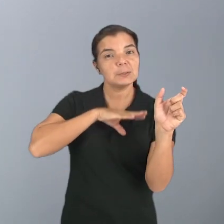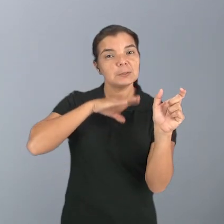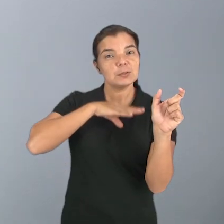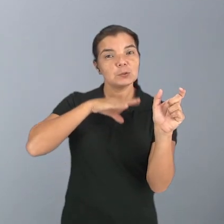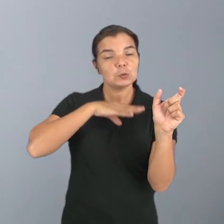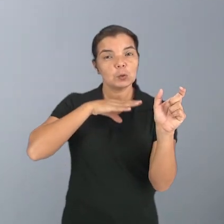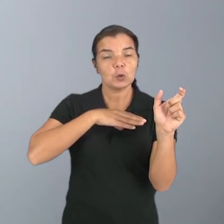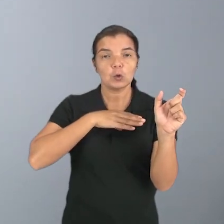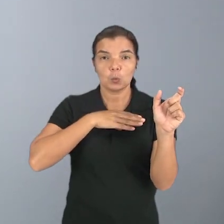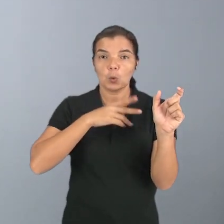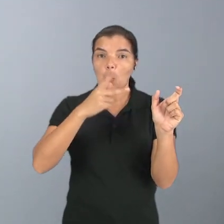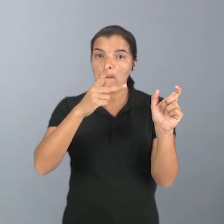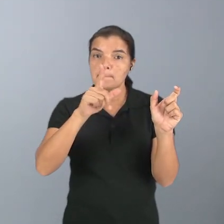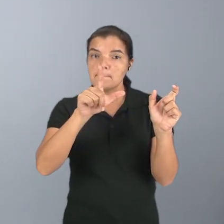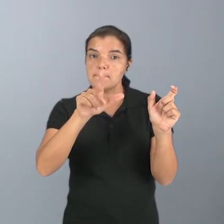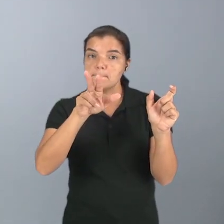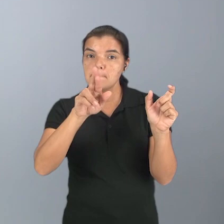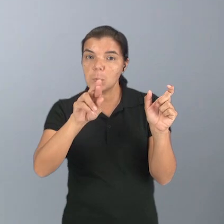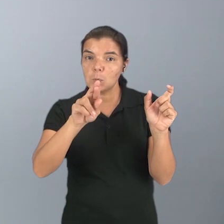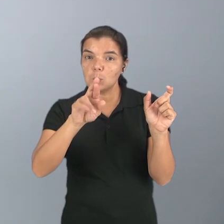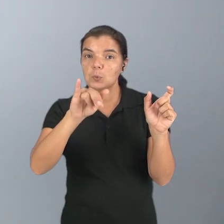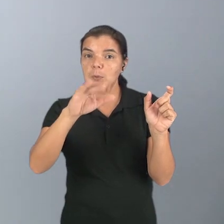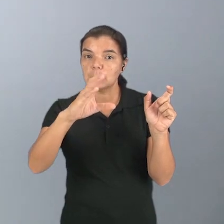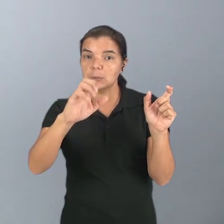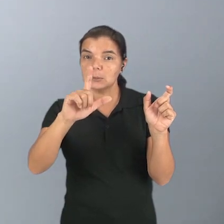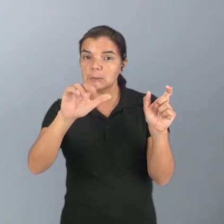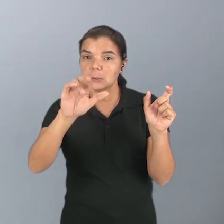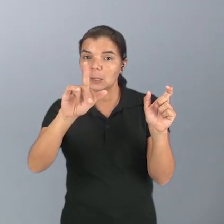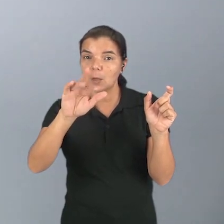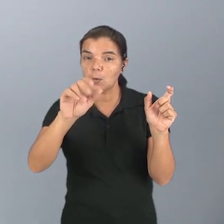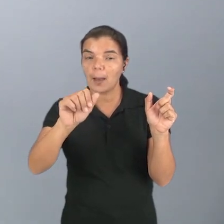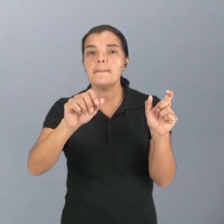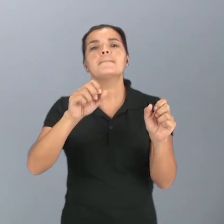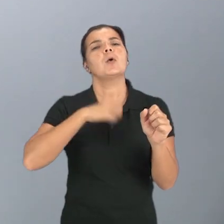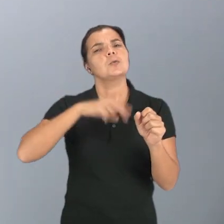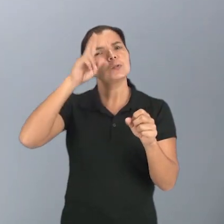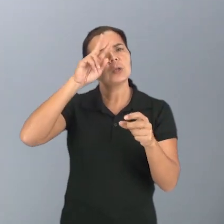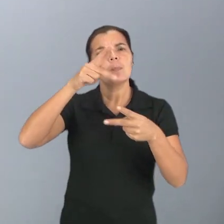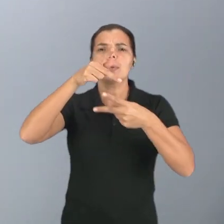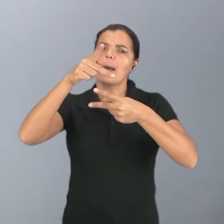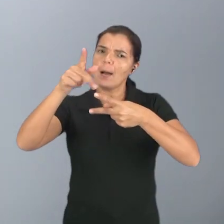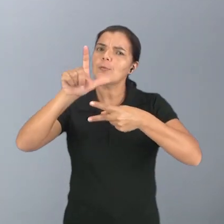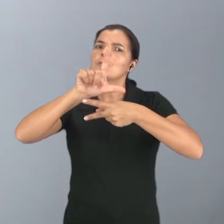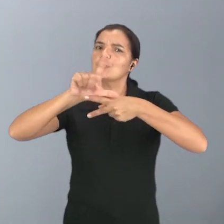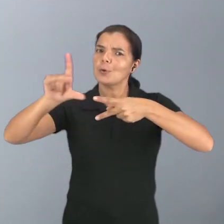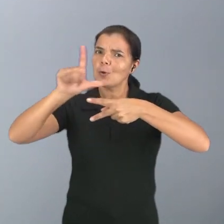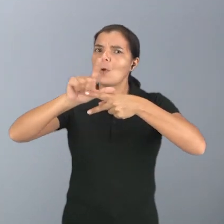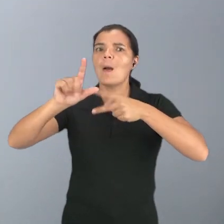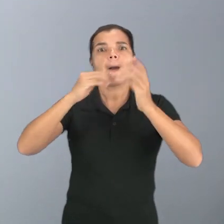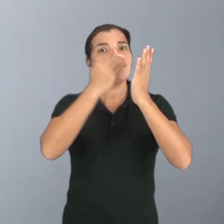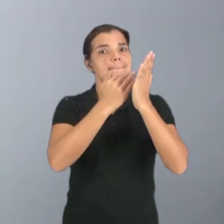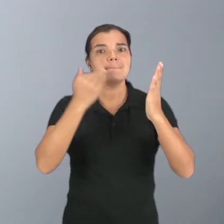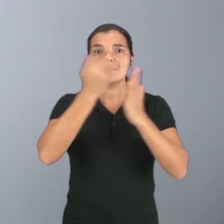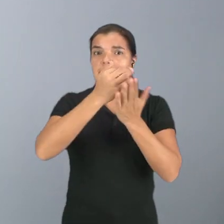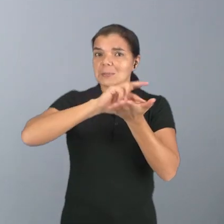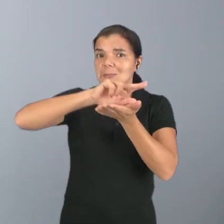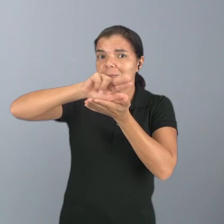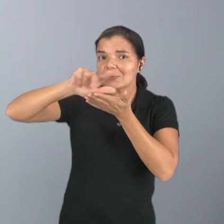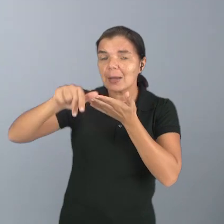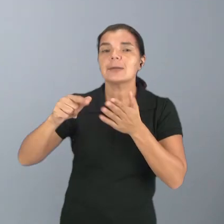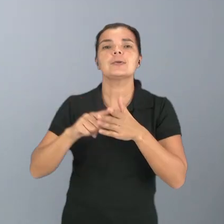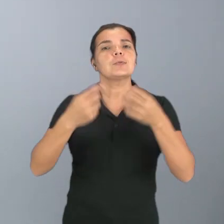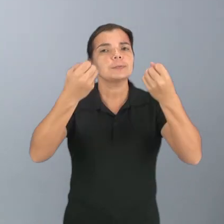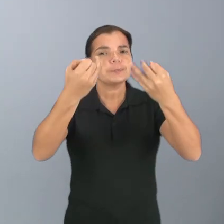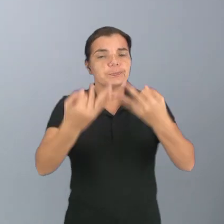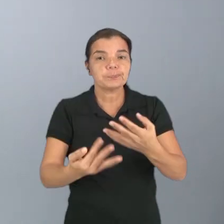português. Quando eu falo de pluricelular, eu posso lembrar de plural. Plural é algo que é mais de um, que são vários. Então, quando